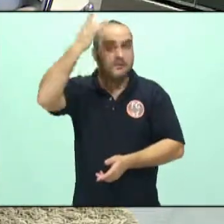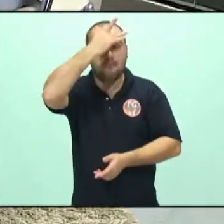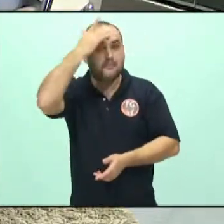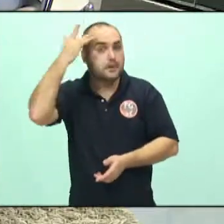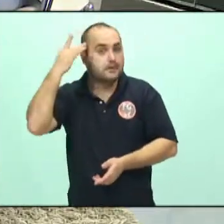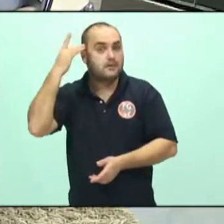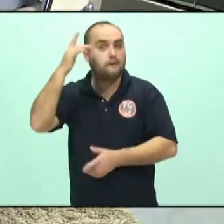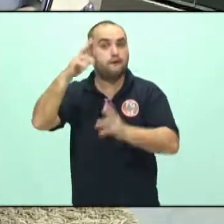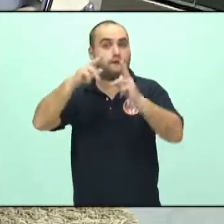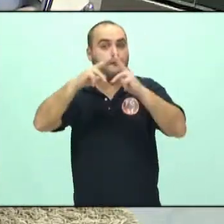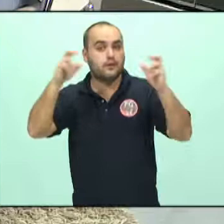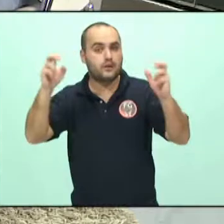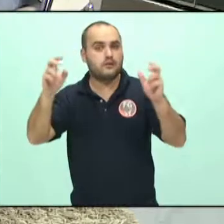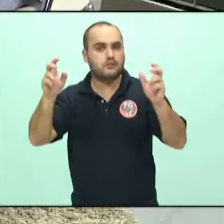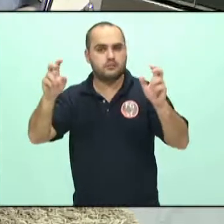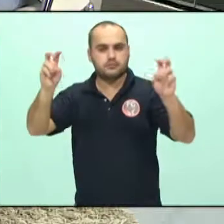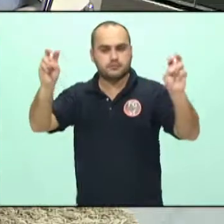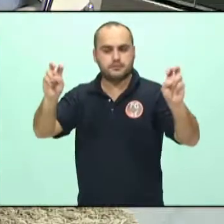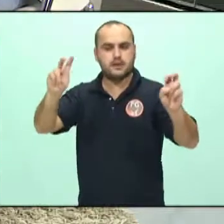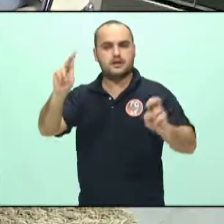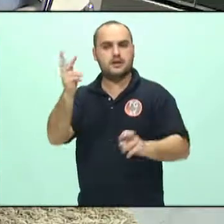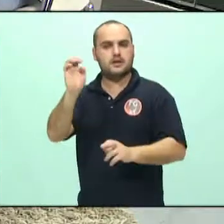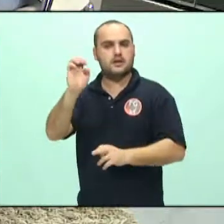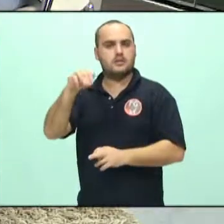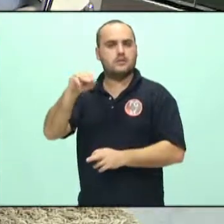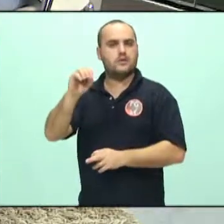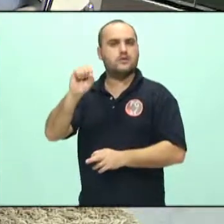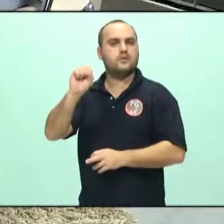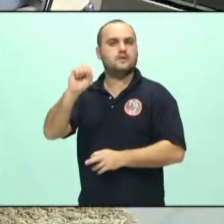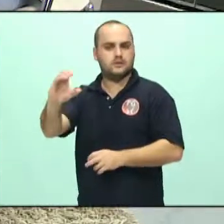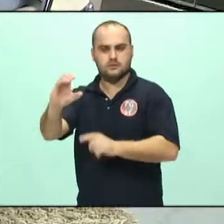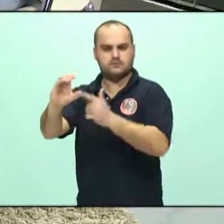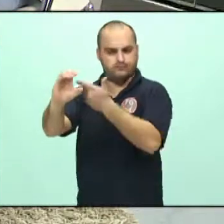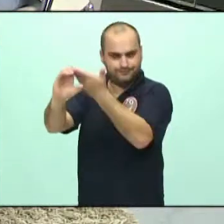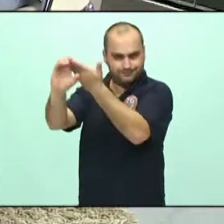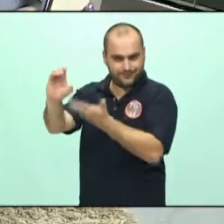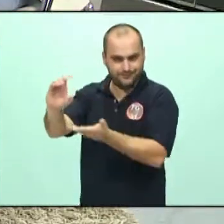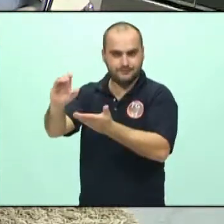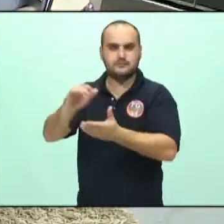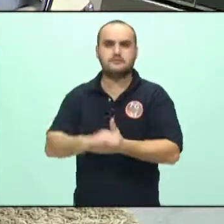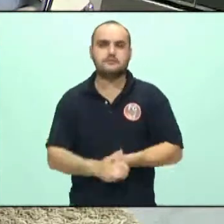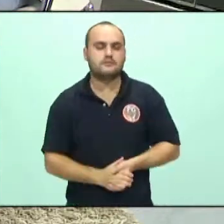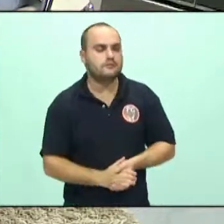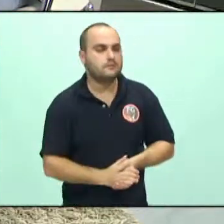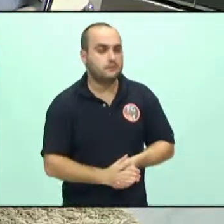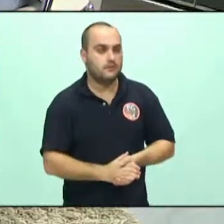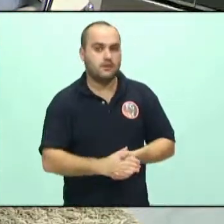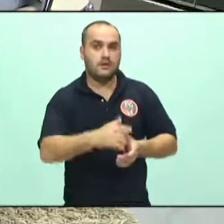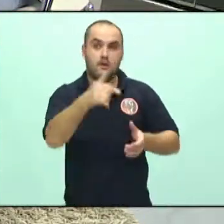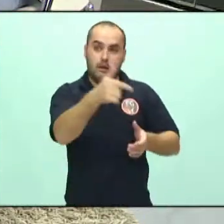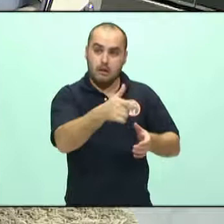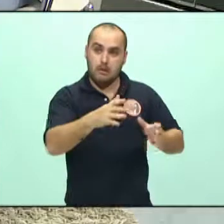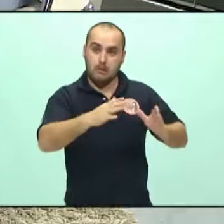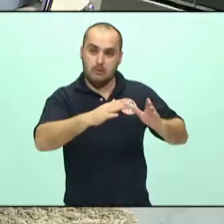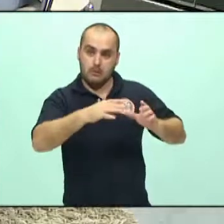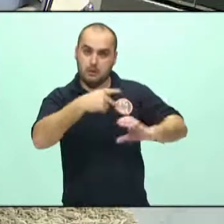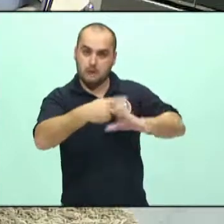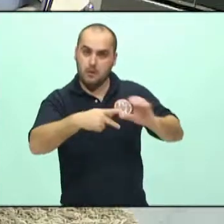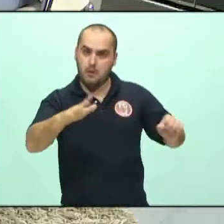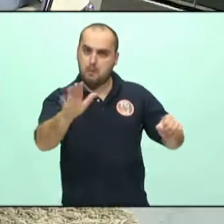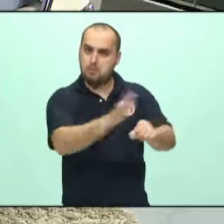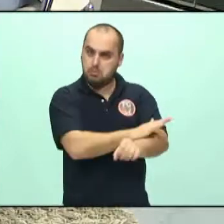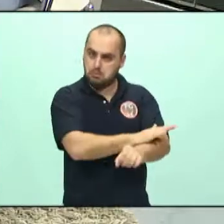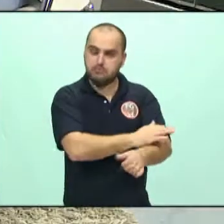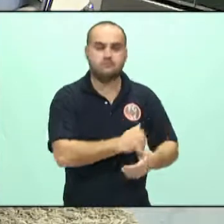do EMOSC, autoridades municipais, enfim, estava cheia a casa aqui, sobre a implantação ou